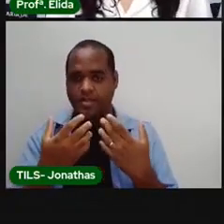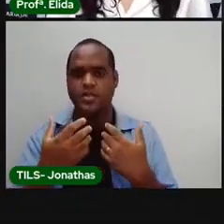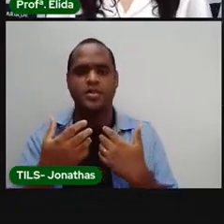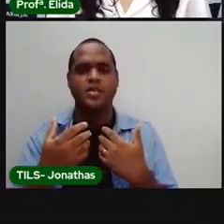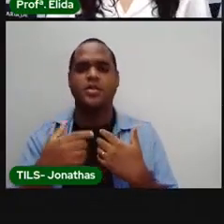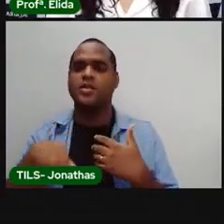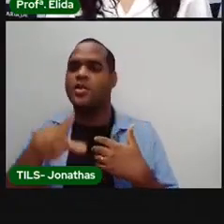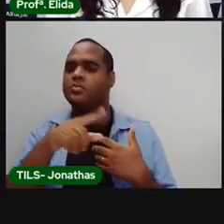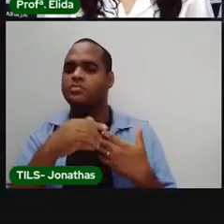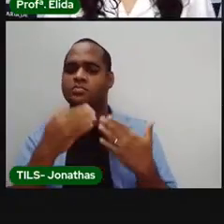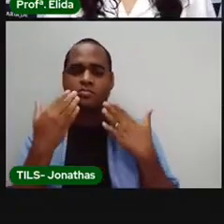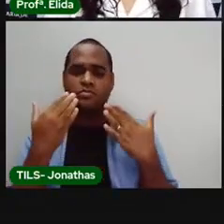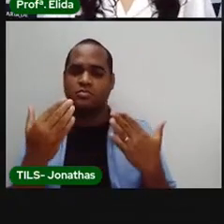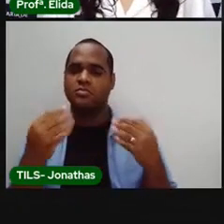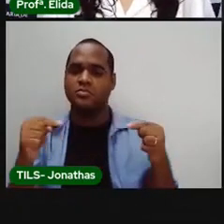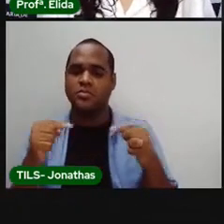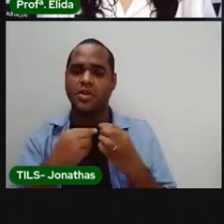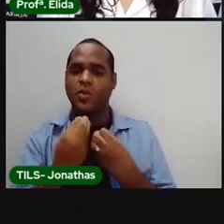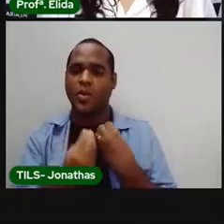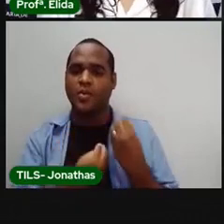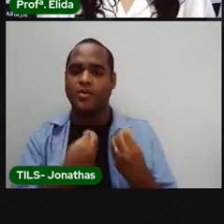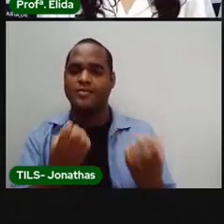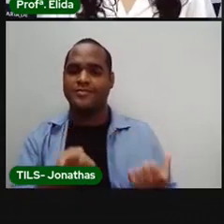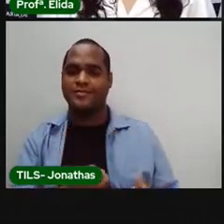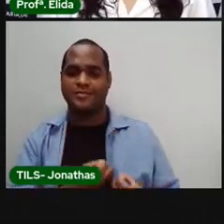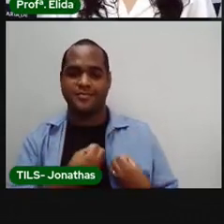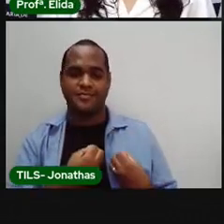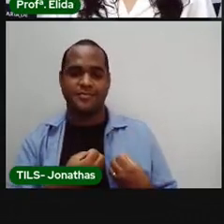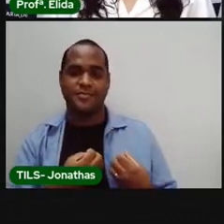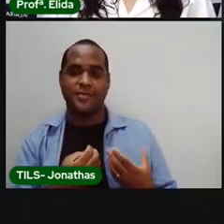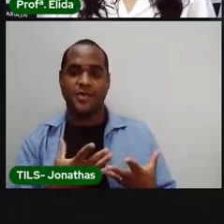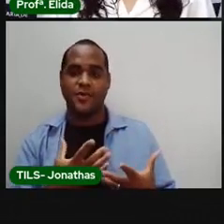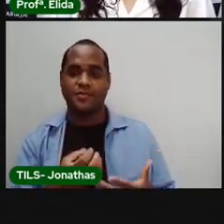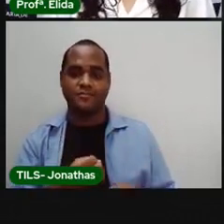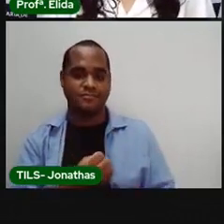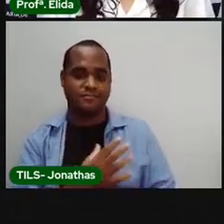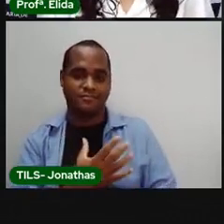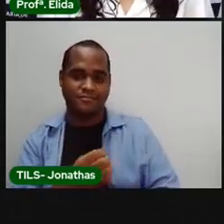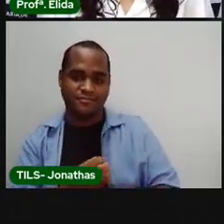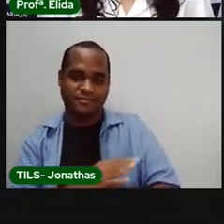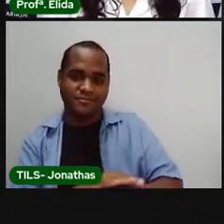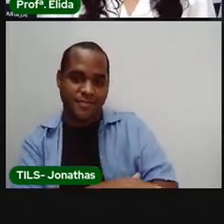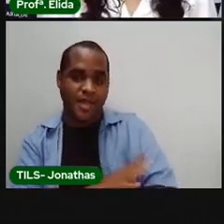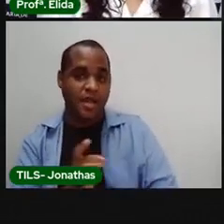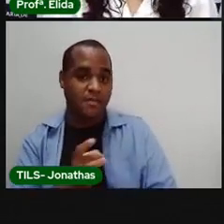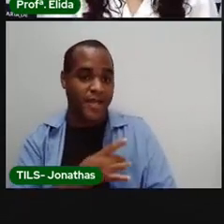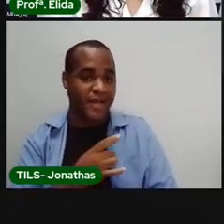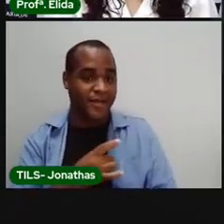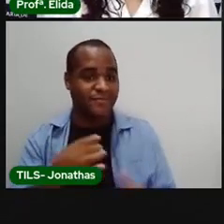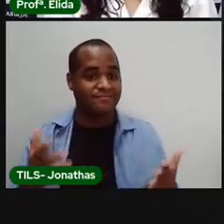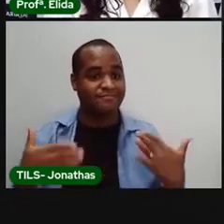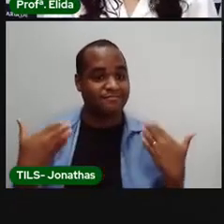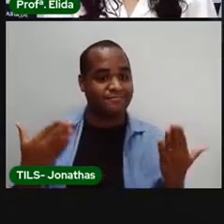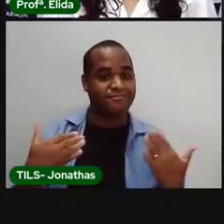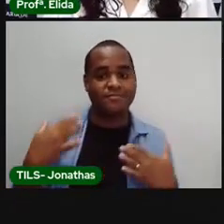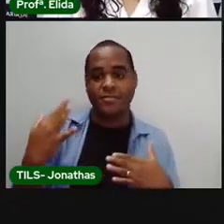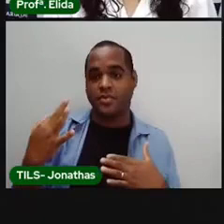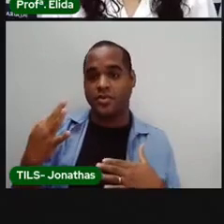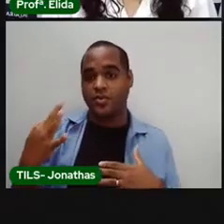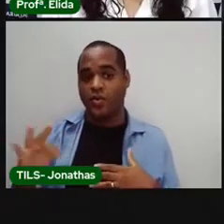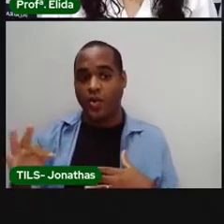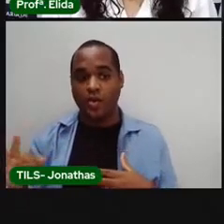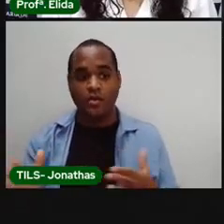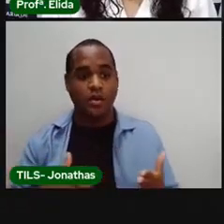Para que serve esse ponto? Ele serve para demonstrar emoções: medo, alegria,